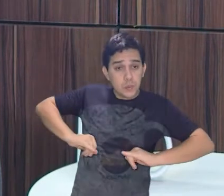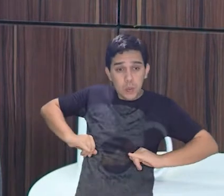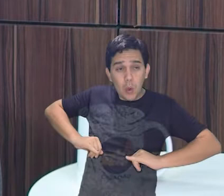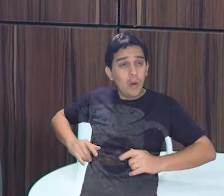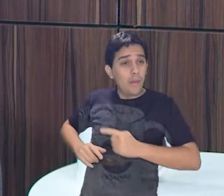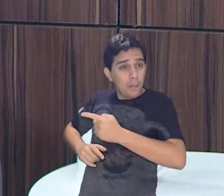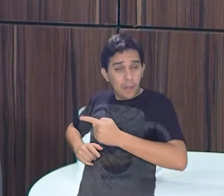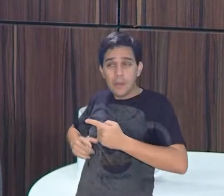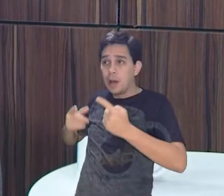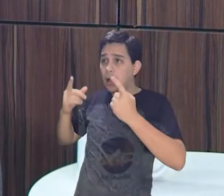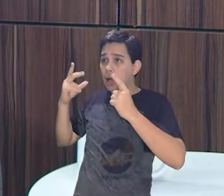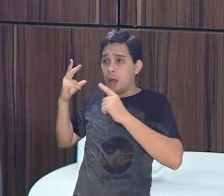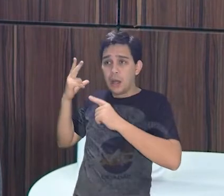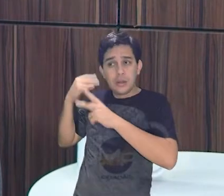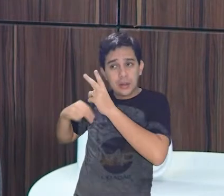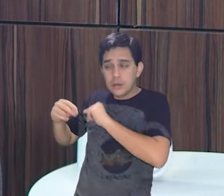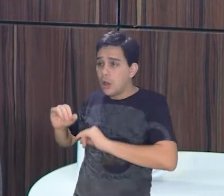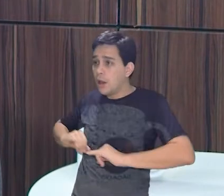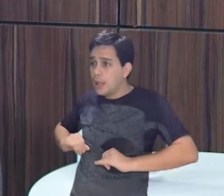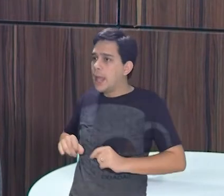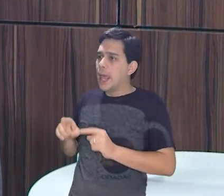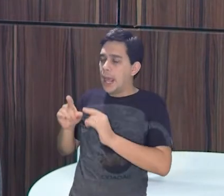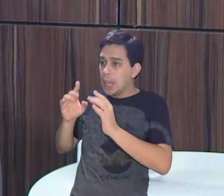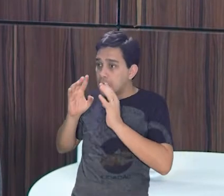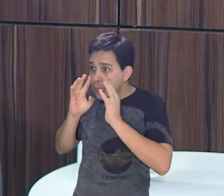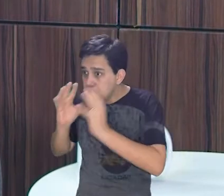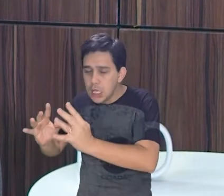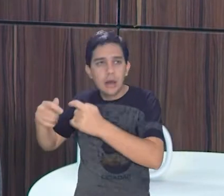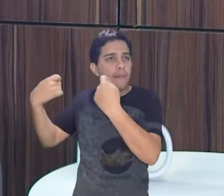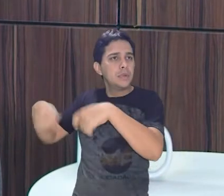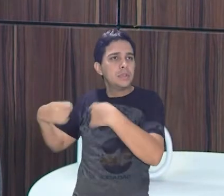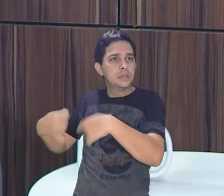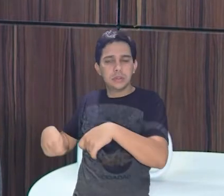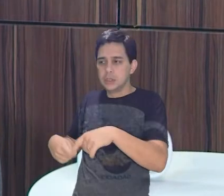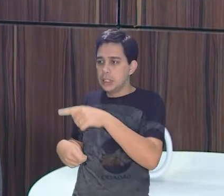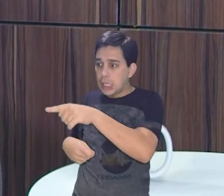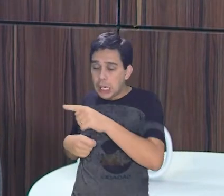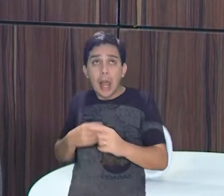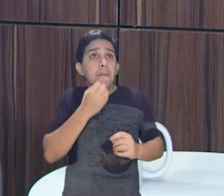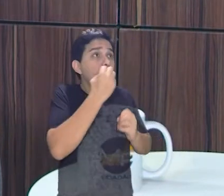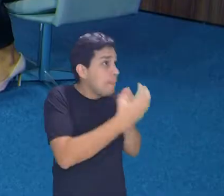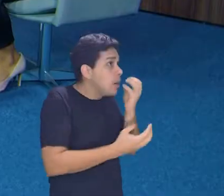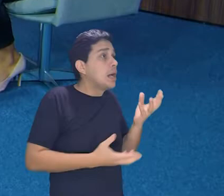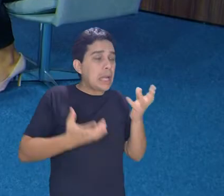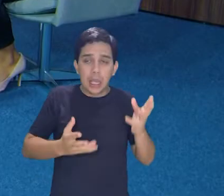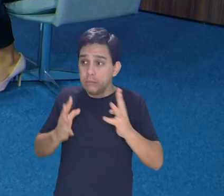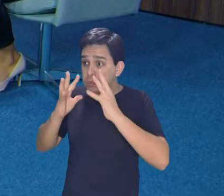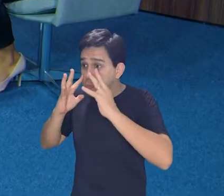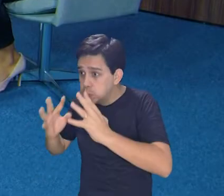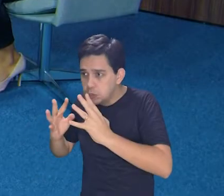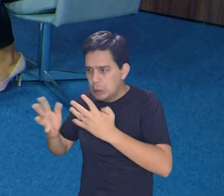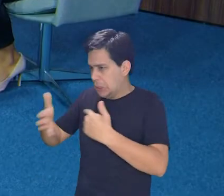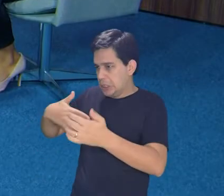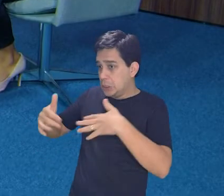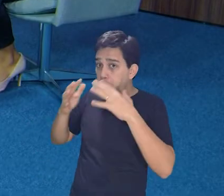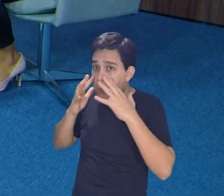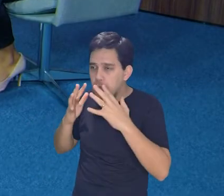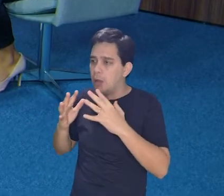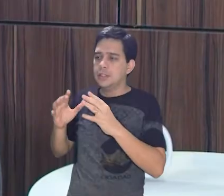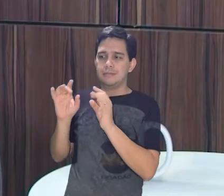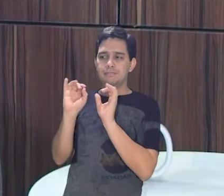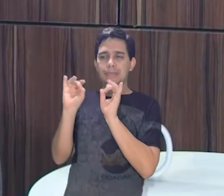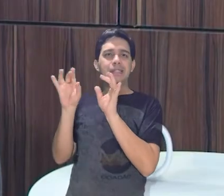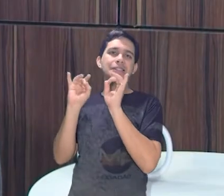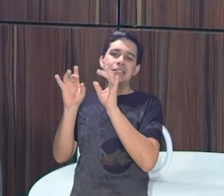adolescente, vítima ou testemunha de violência, seja ouvida na forma preceituada pela lei. Além disso, os centros de